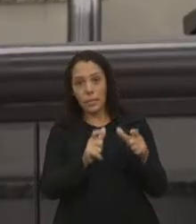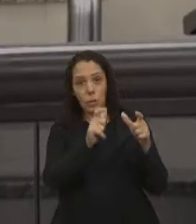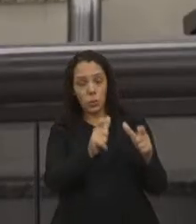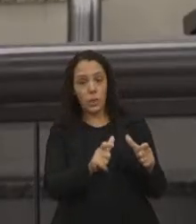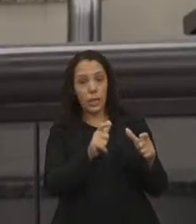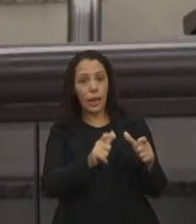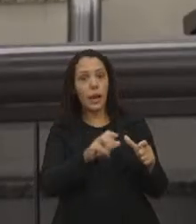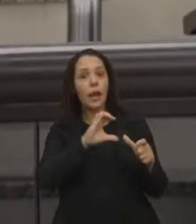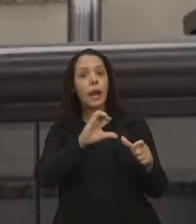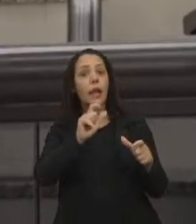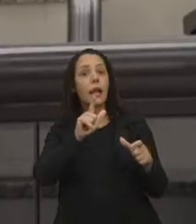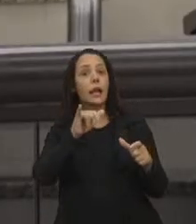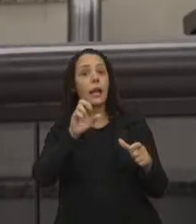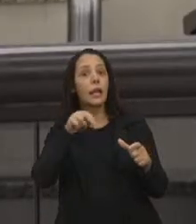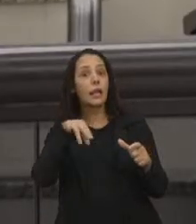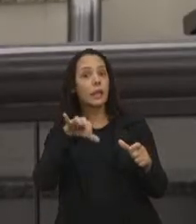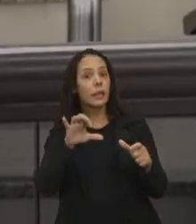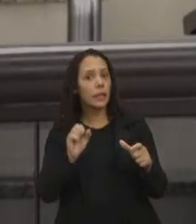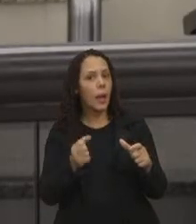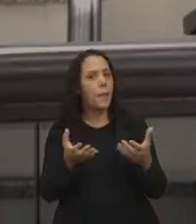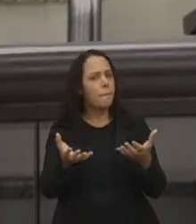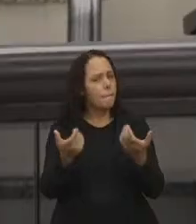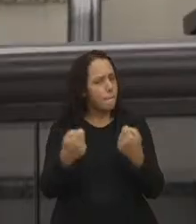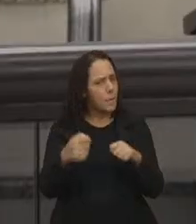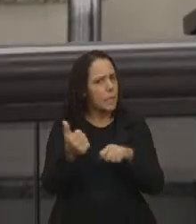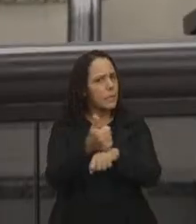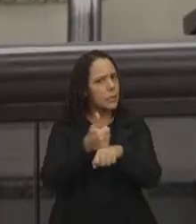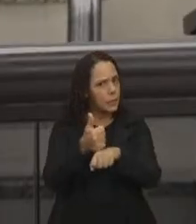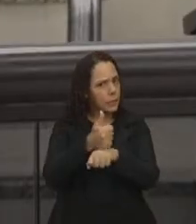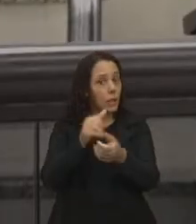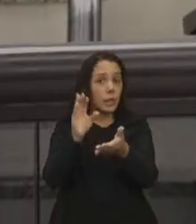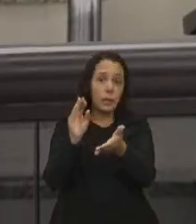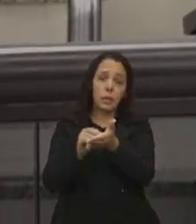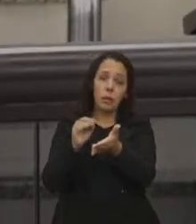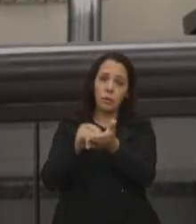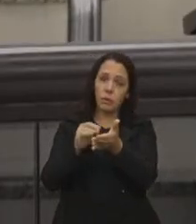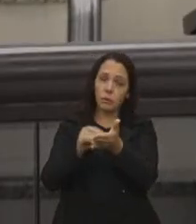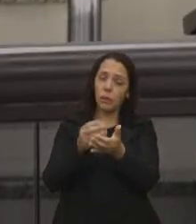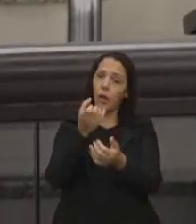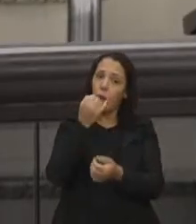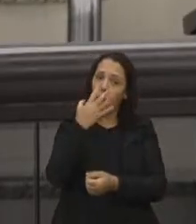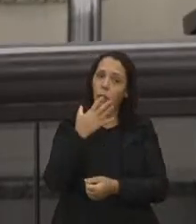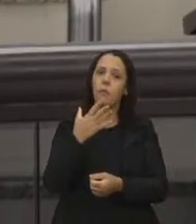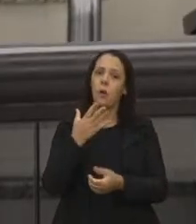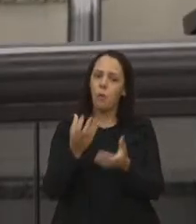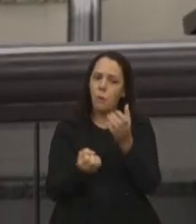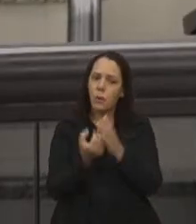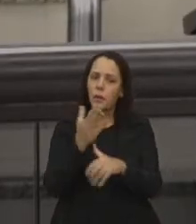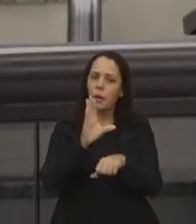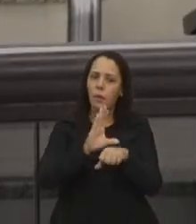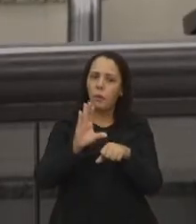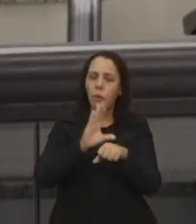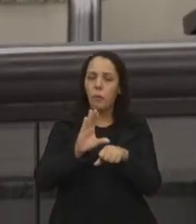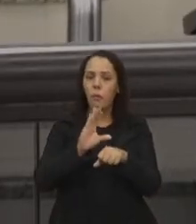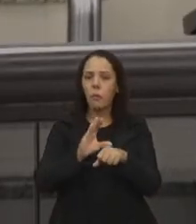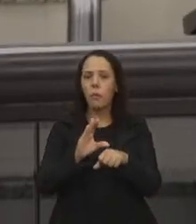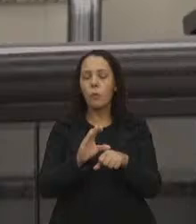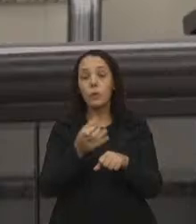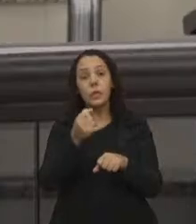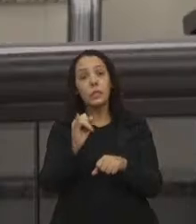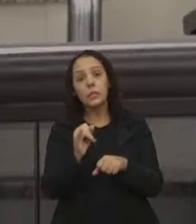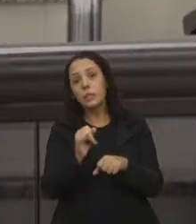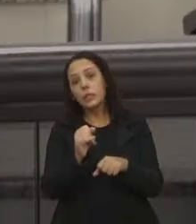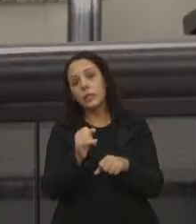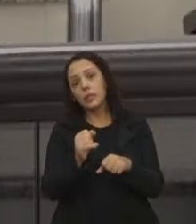não encontram. Então, acho que seria uma demanda interessante, acho que se teria possibilidade de colocar em oferta, ou se não tem, ou se qual seria o